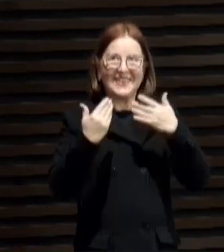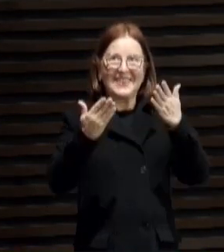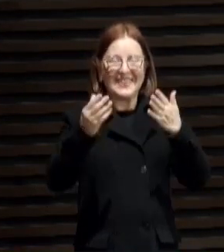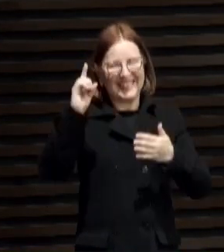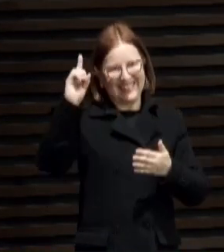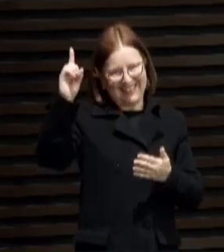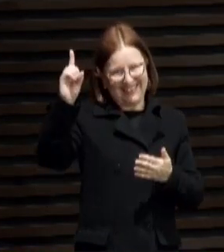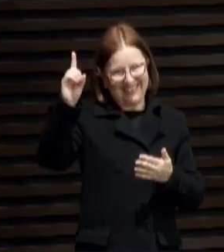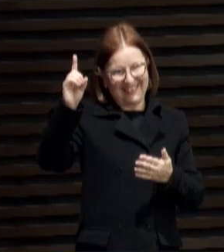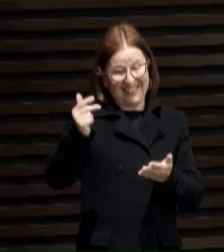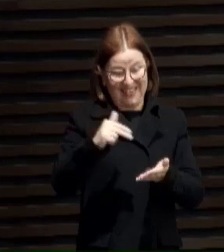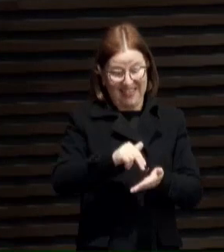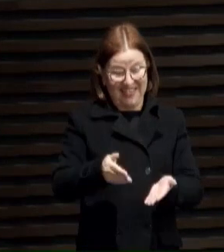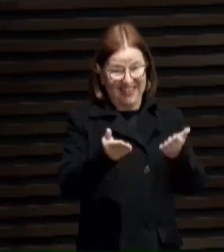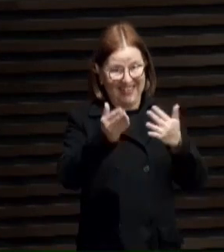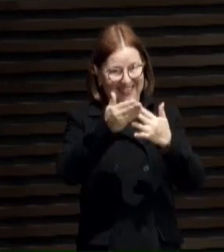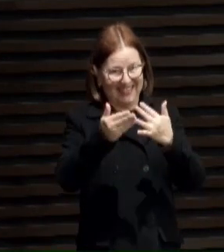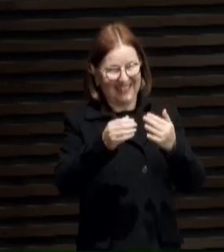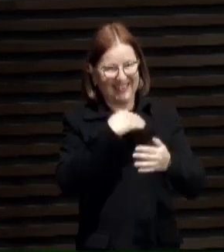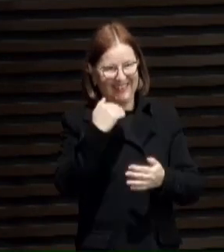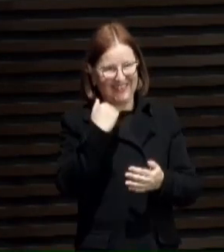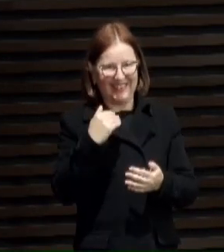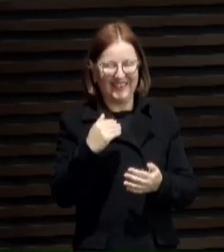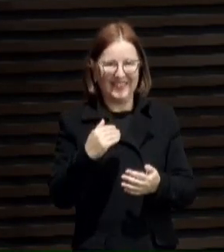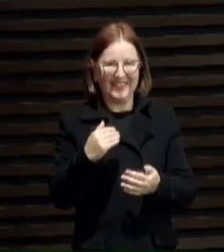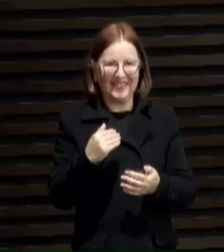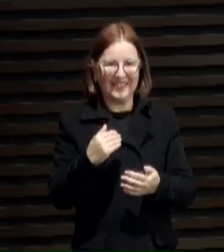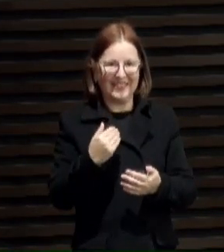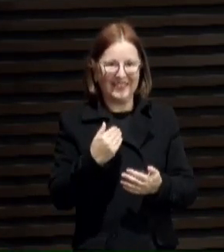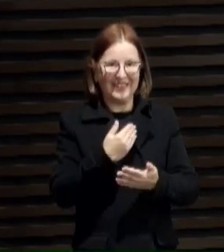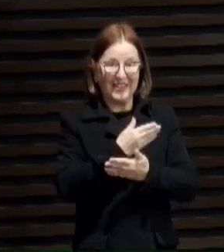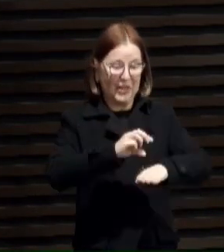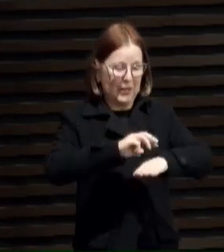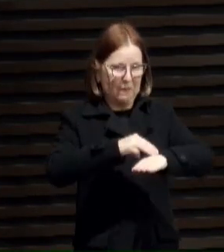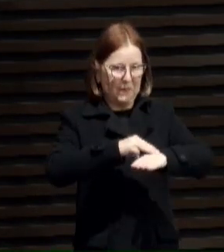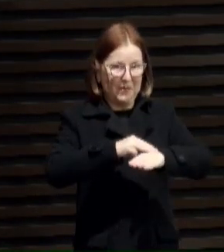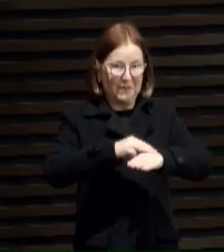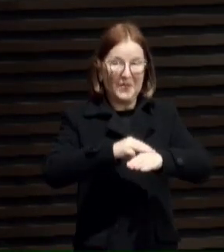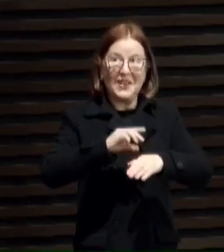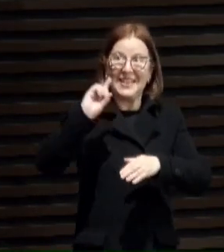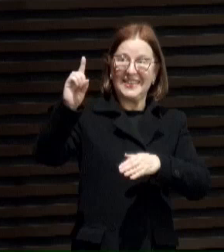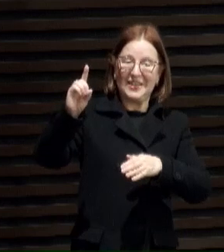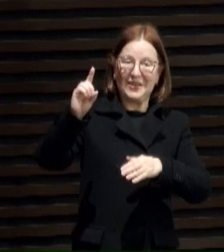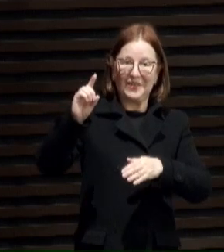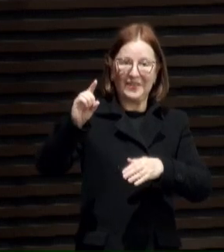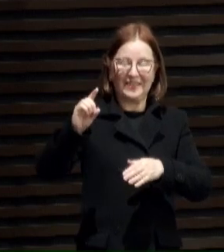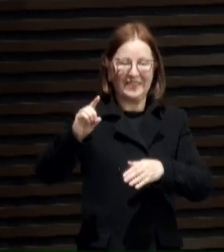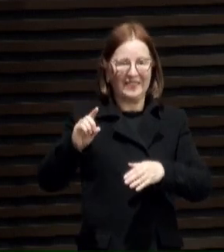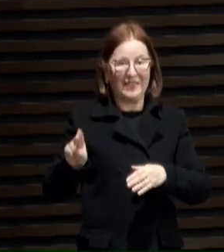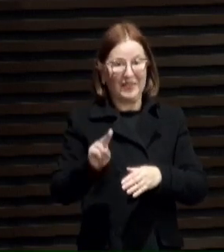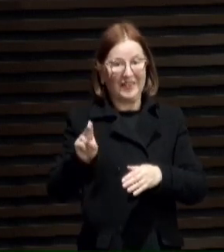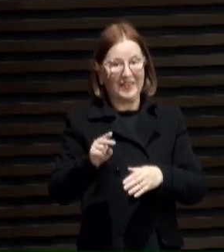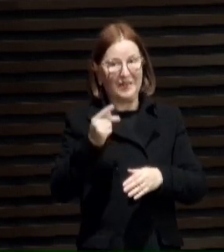Deus, como ressurretos dentre os mortos, e os vossos membros a Deus, como instrumentos de justiça, porque